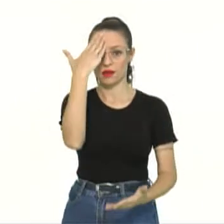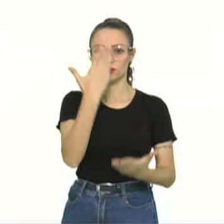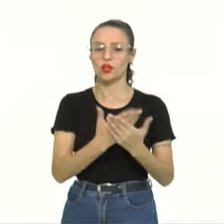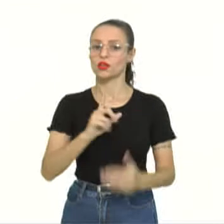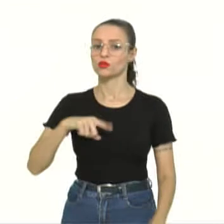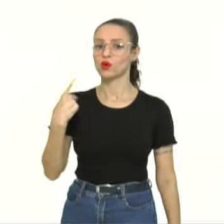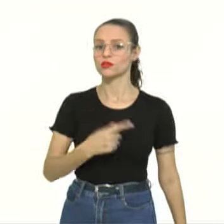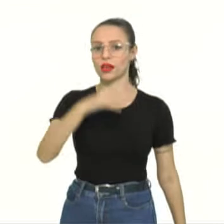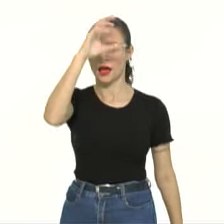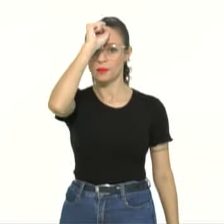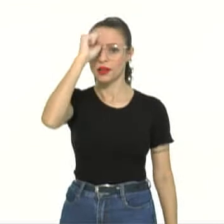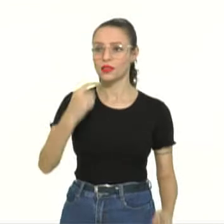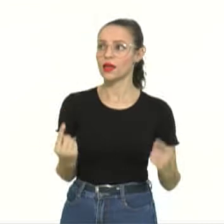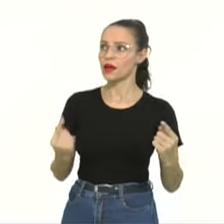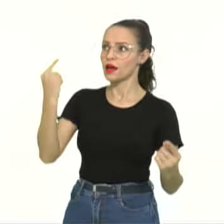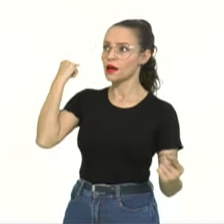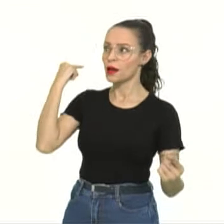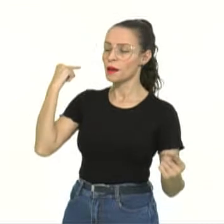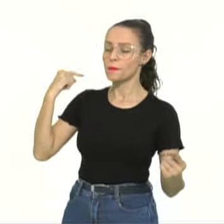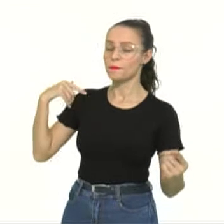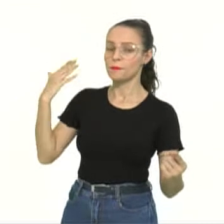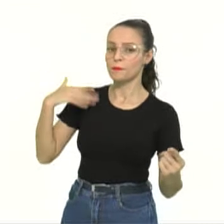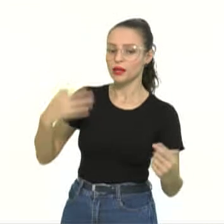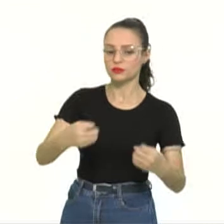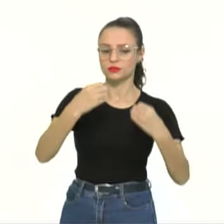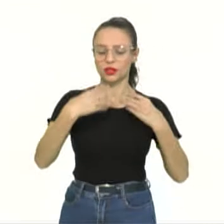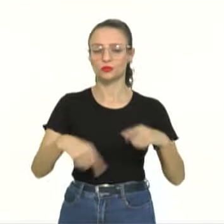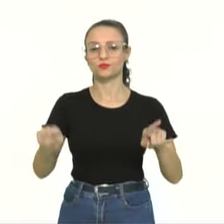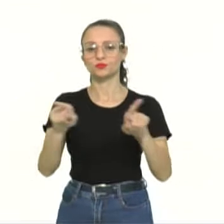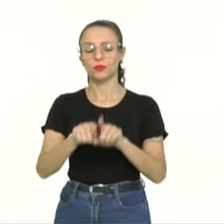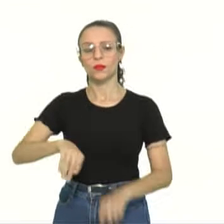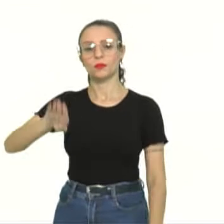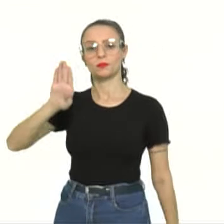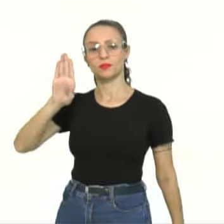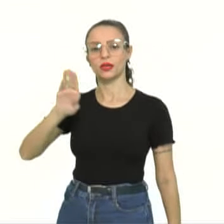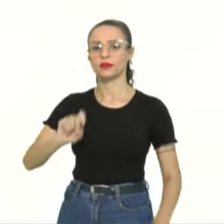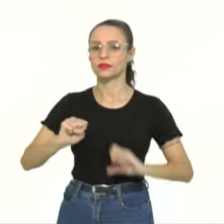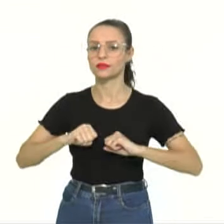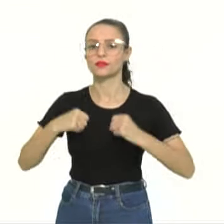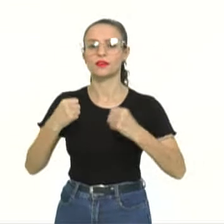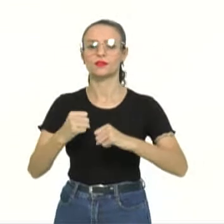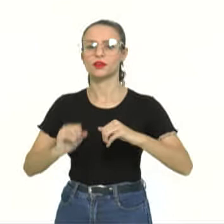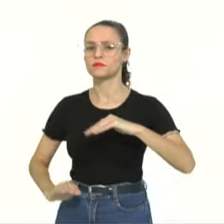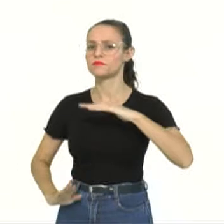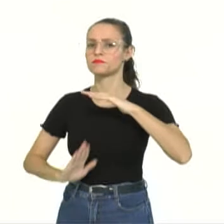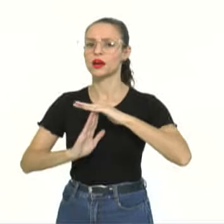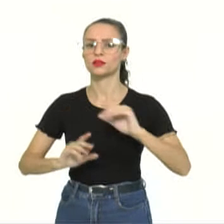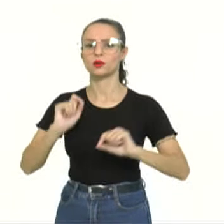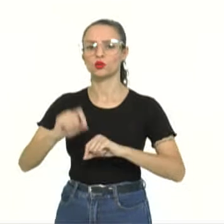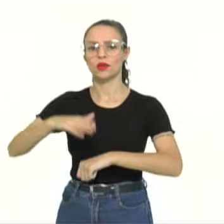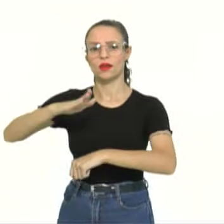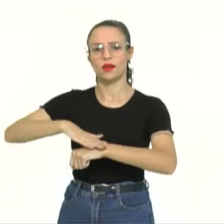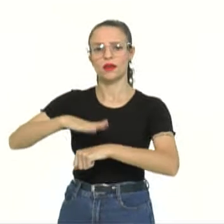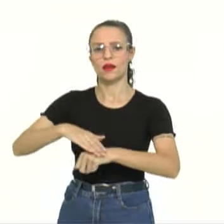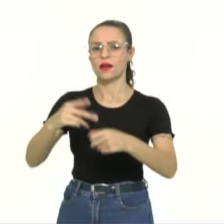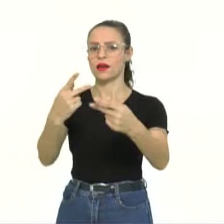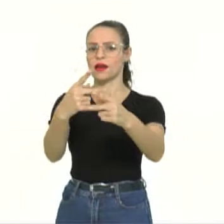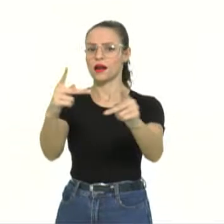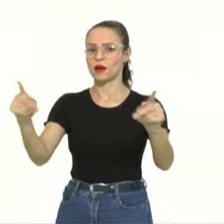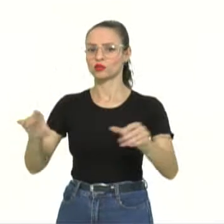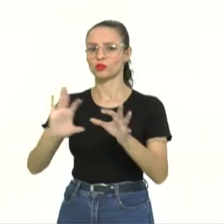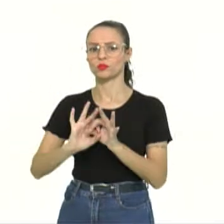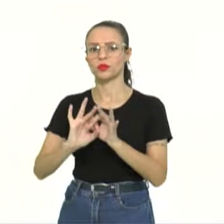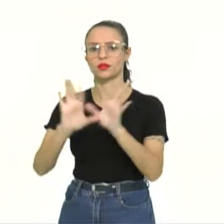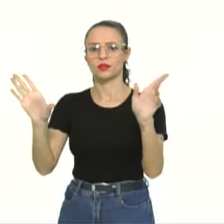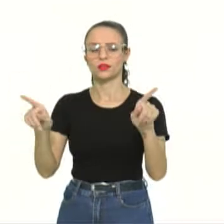devemos aprender com o tempo B defende a maximização da autonomia da